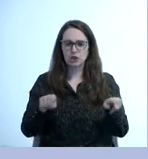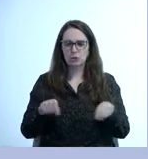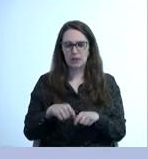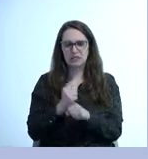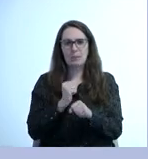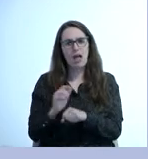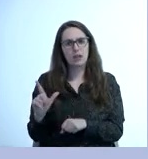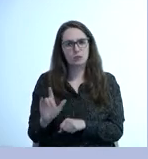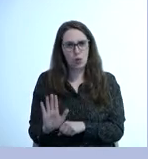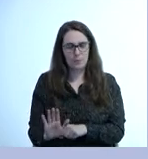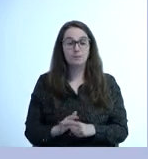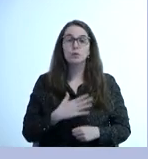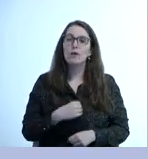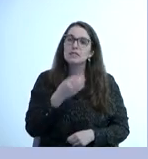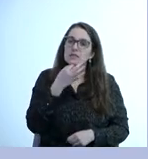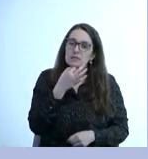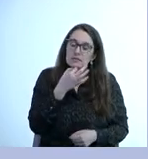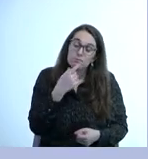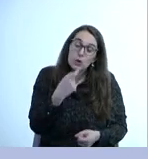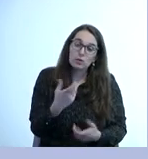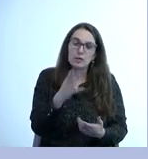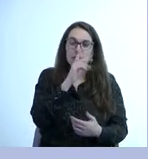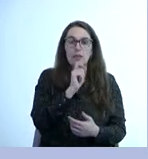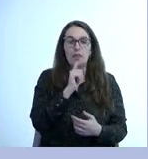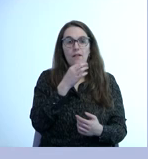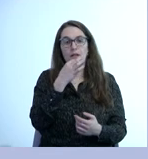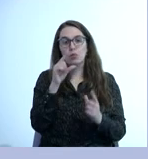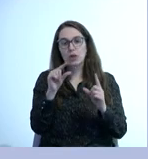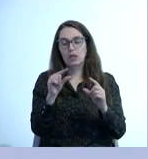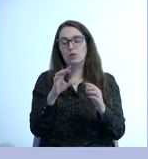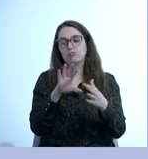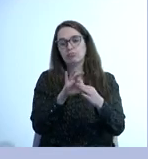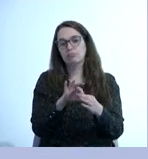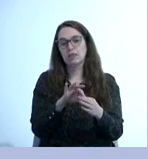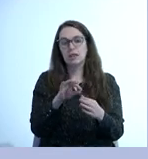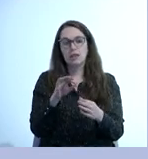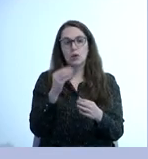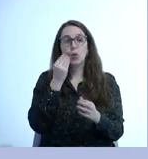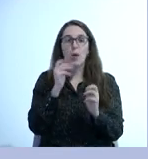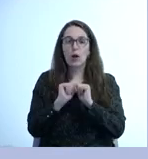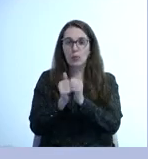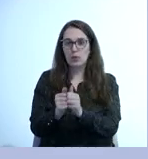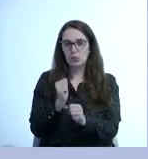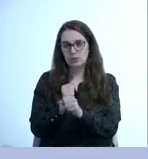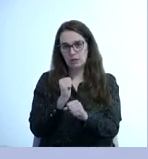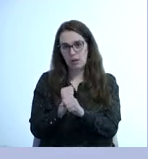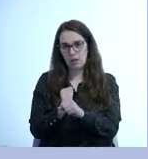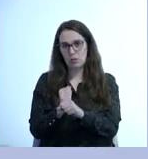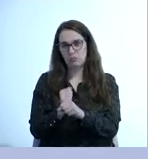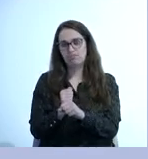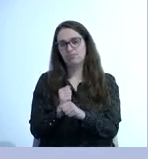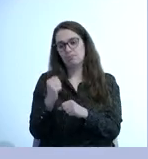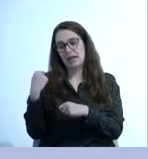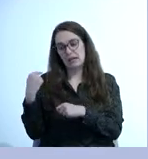nessa obra. Eu gostaria de saber se nos poderia dizer algumas palavras sobre a forma como acompanhou a obra, a